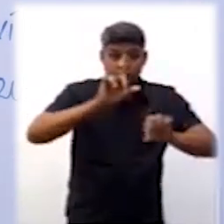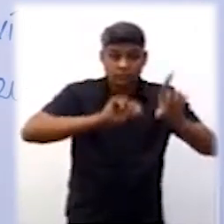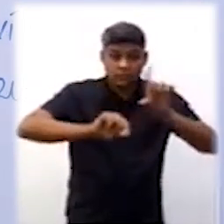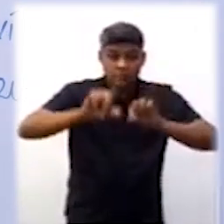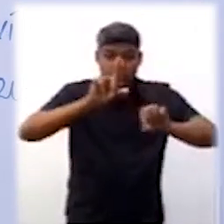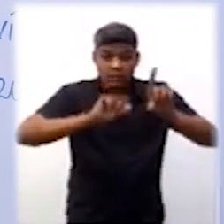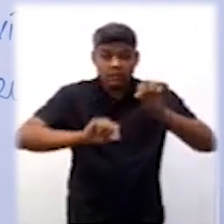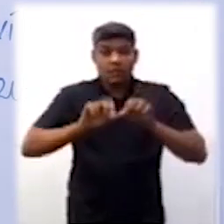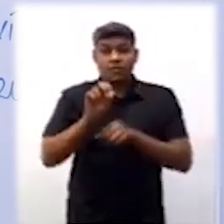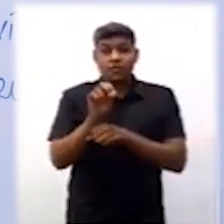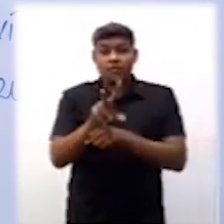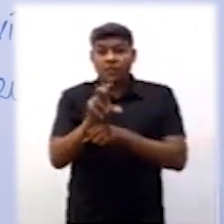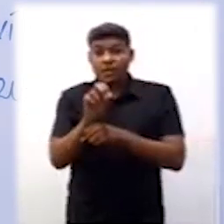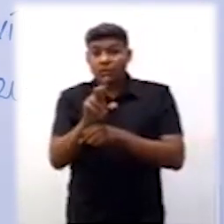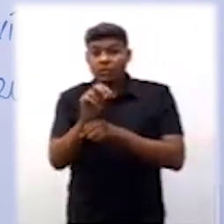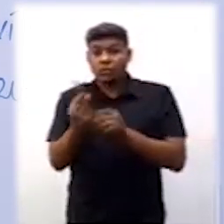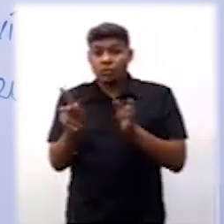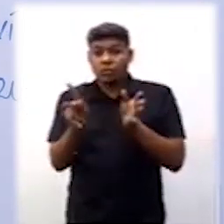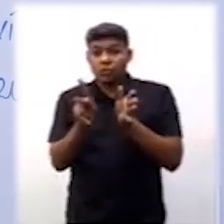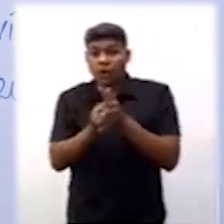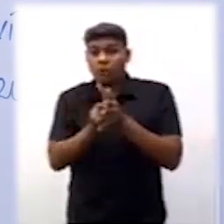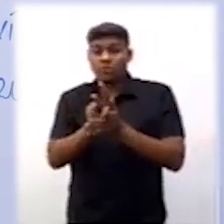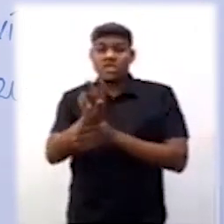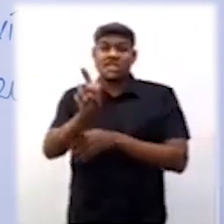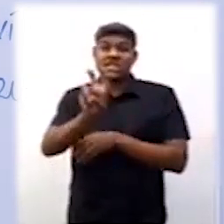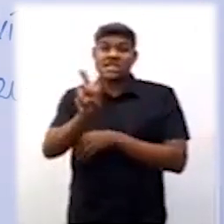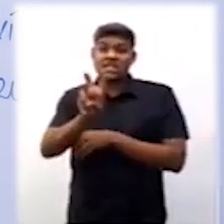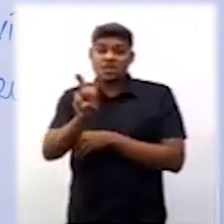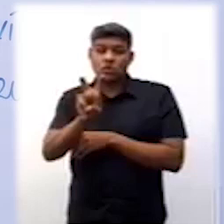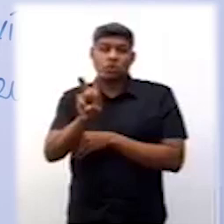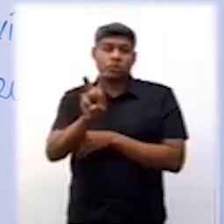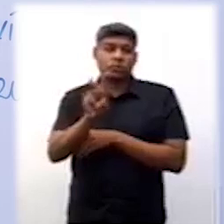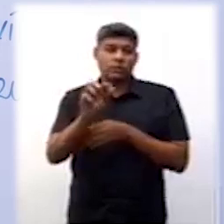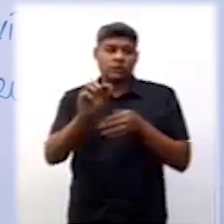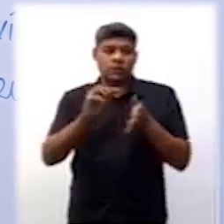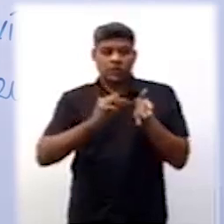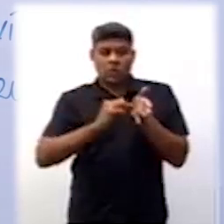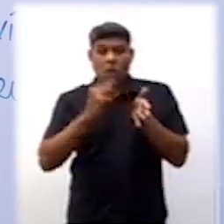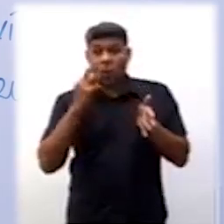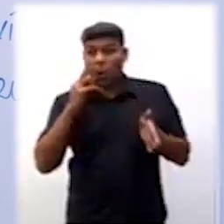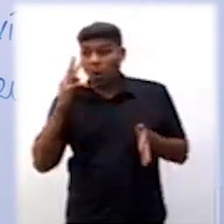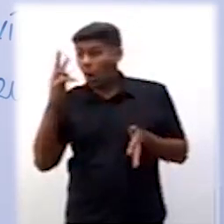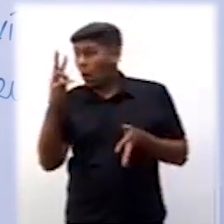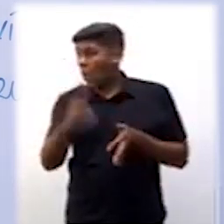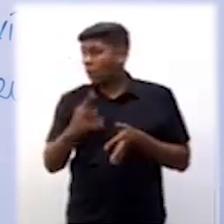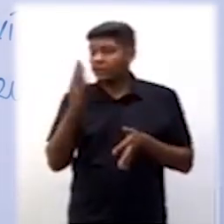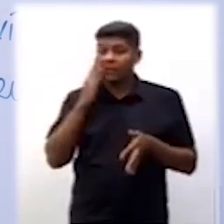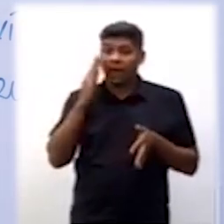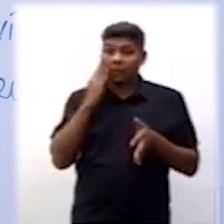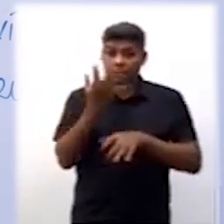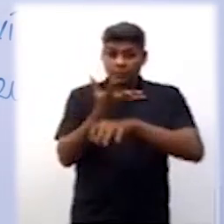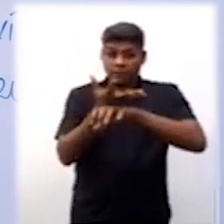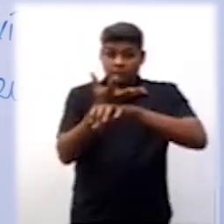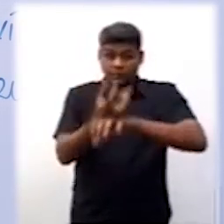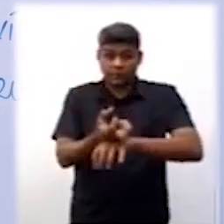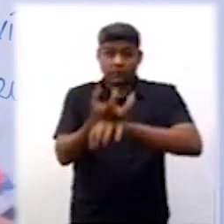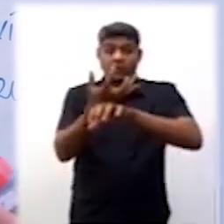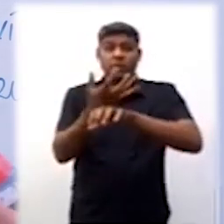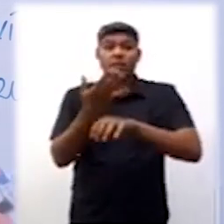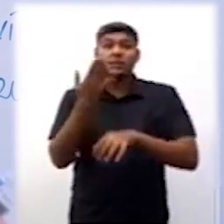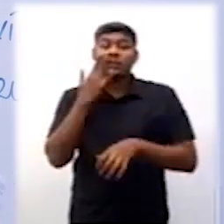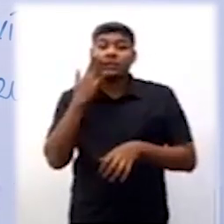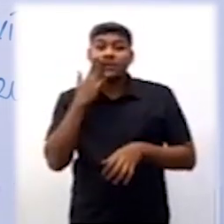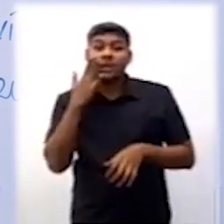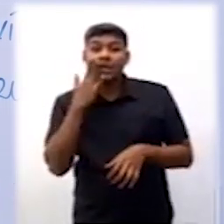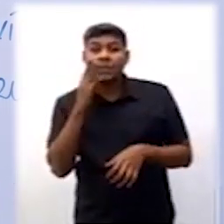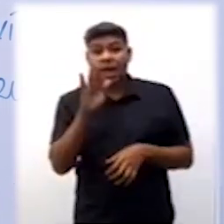Trata-se de um vírus pertencente ao grupo 5, cujo... Grifa aí, galera. Grifa não. Olha aí, bate um print disso aí. Ele é